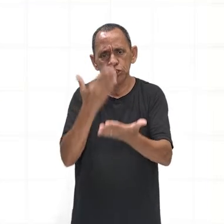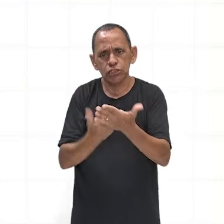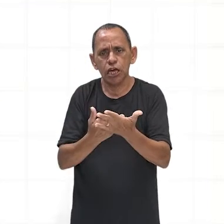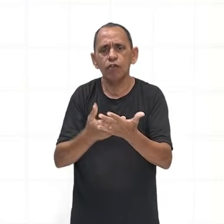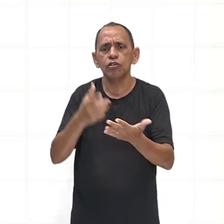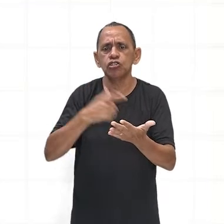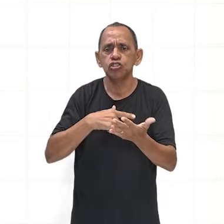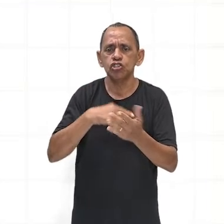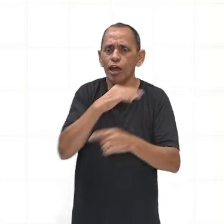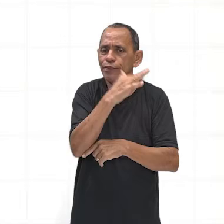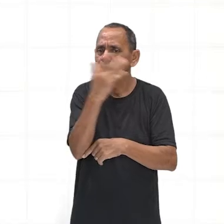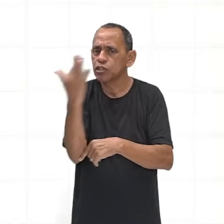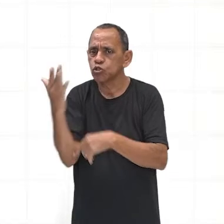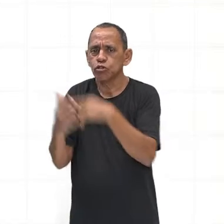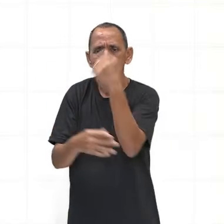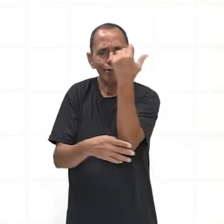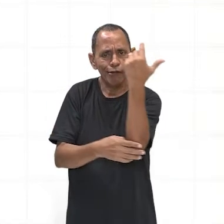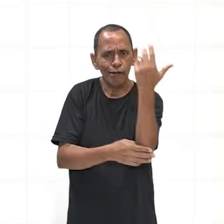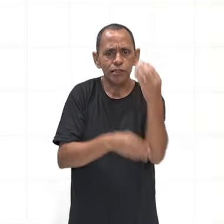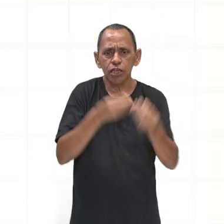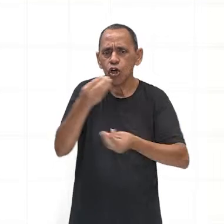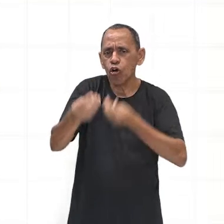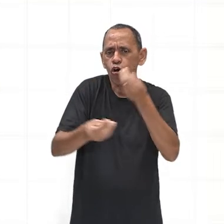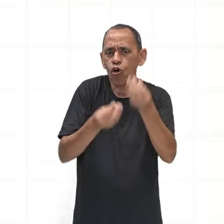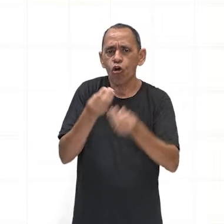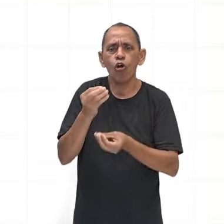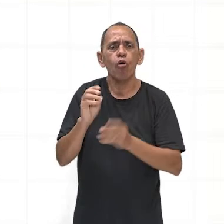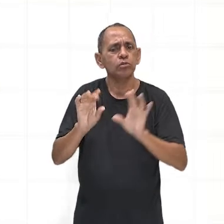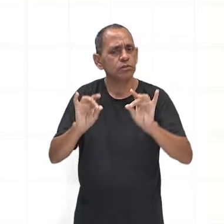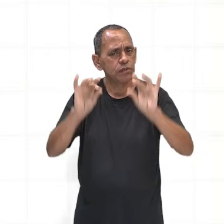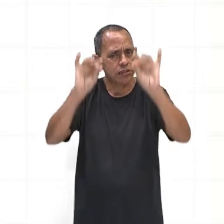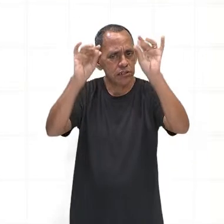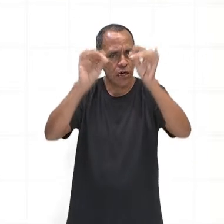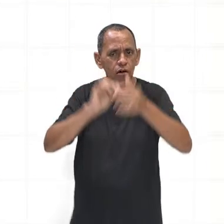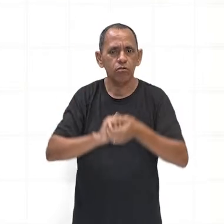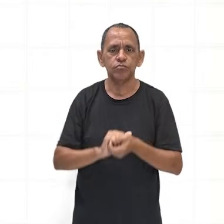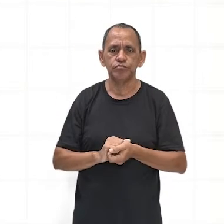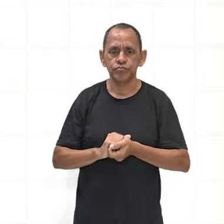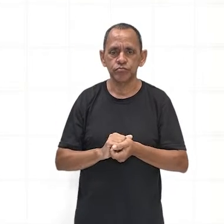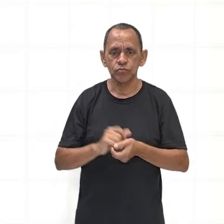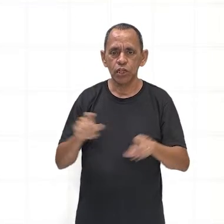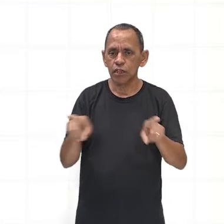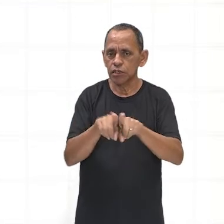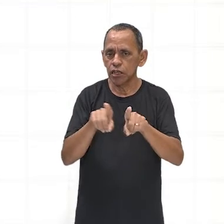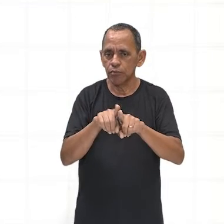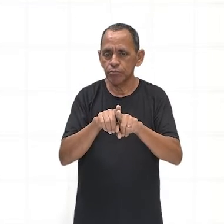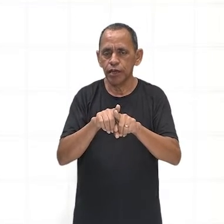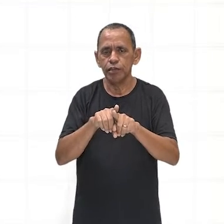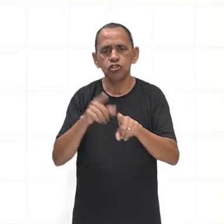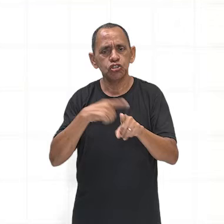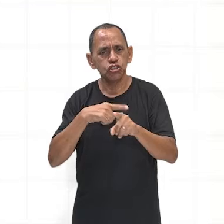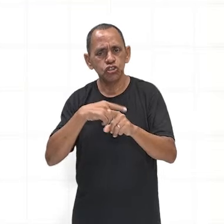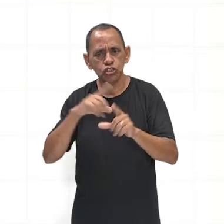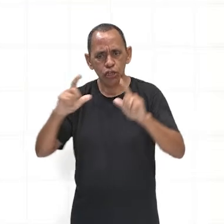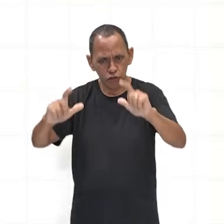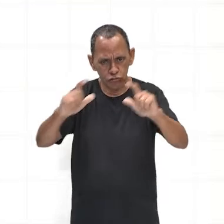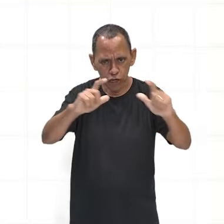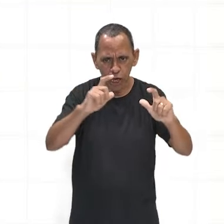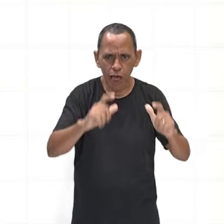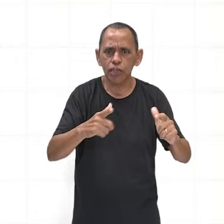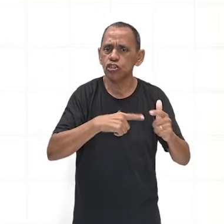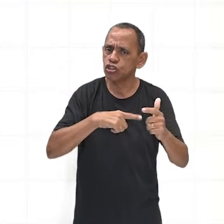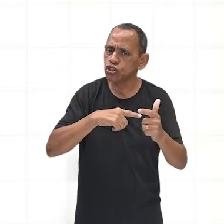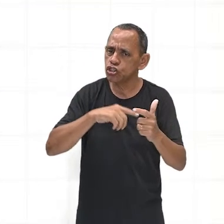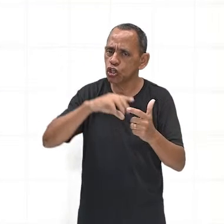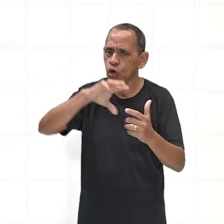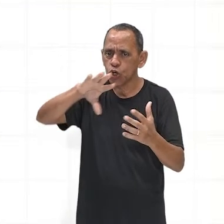natureza como sagrados, acreditando que esses lugares abrigavam aí diferentes espíritos. Cada cidade maia